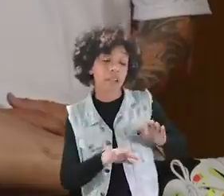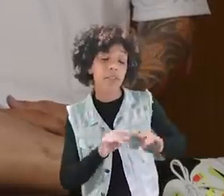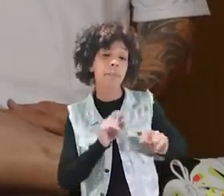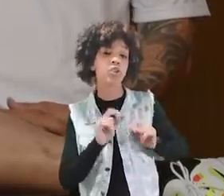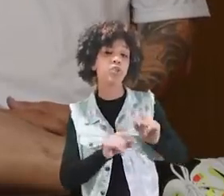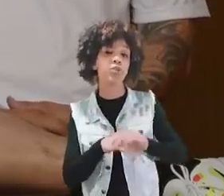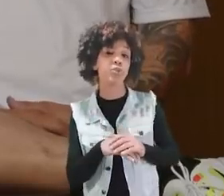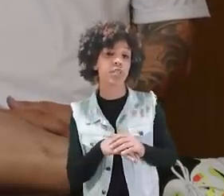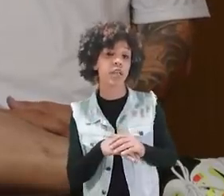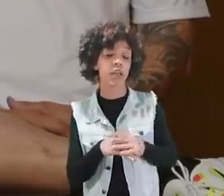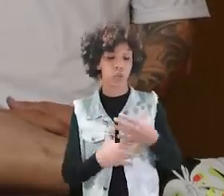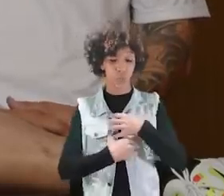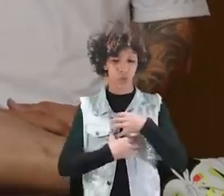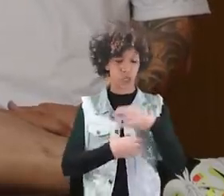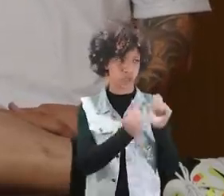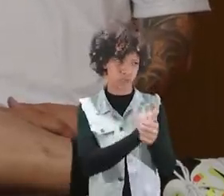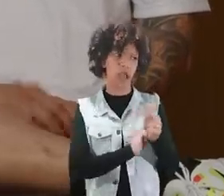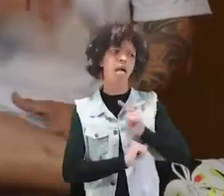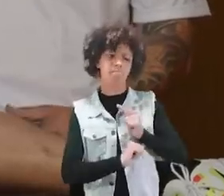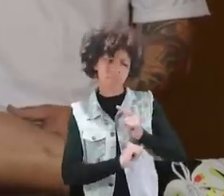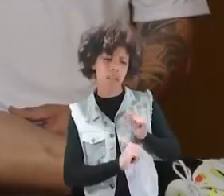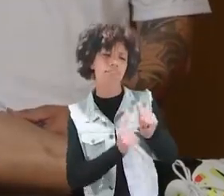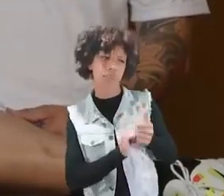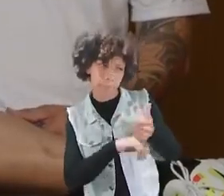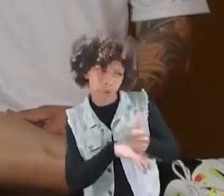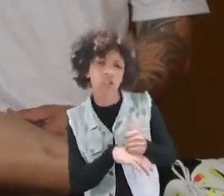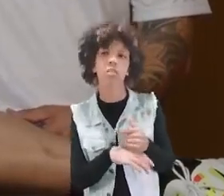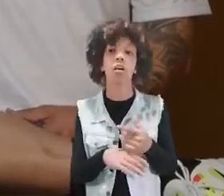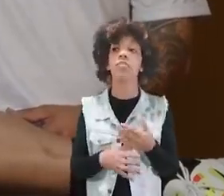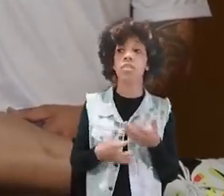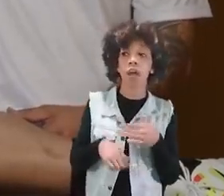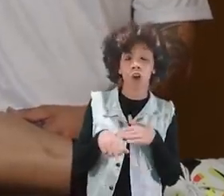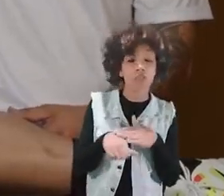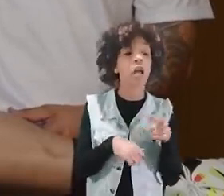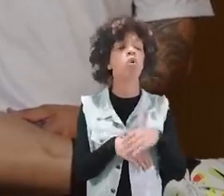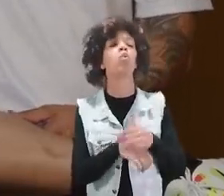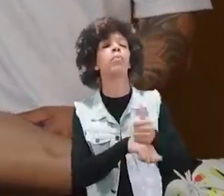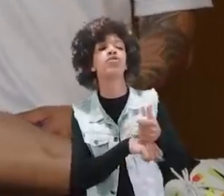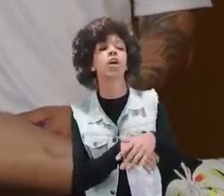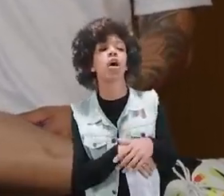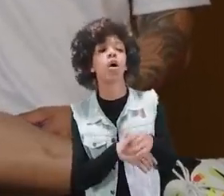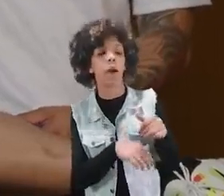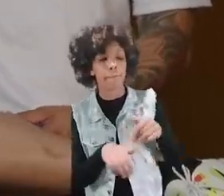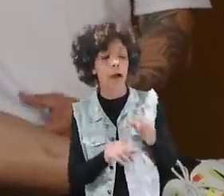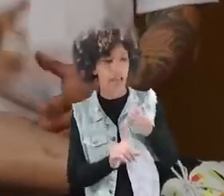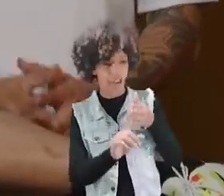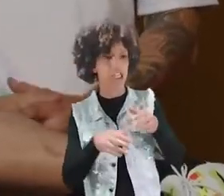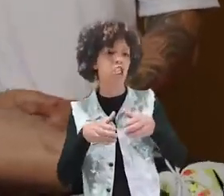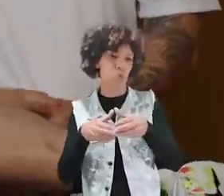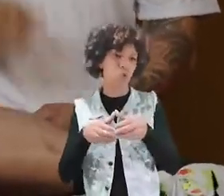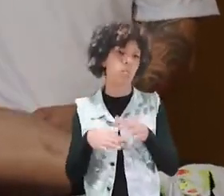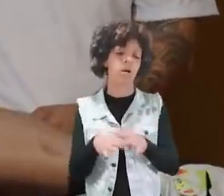Depende muito do jogador tem jogador que Desenrola o cara pra gente quer falar com o diretor com o jogador fulano de tal que fala pelo grupo